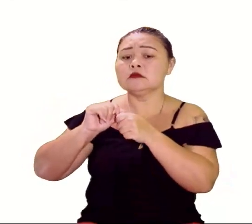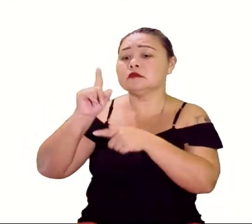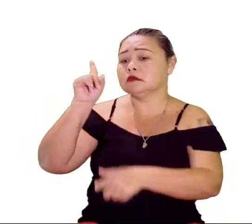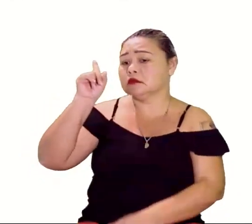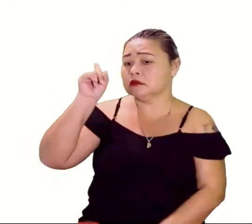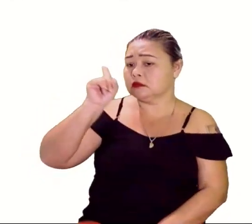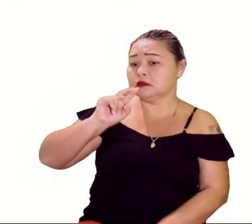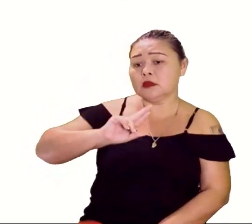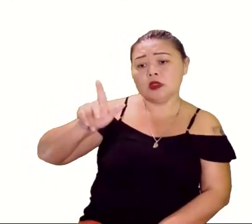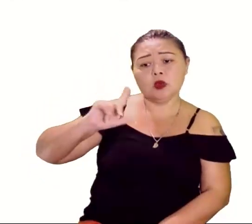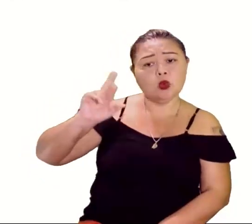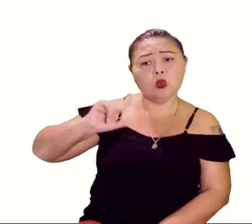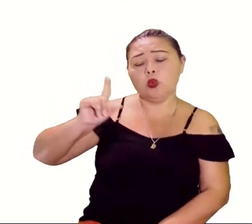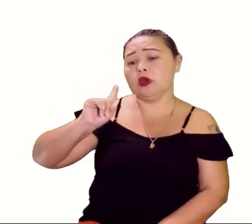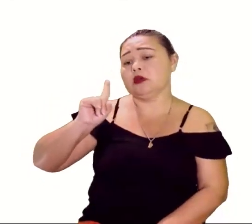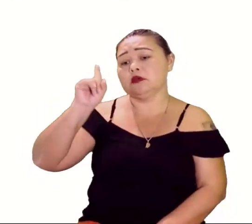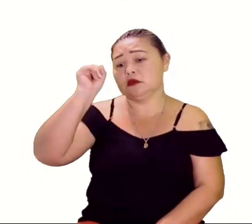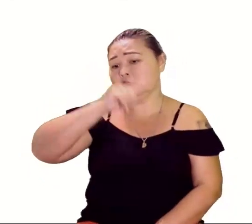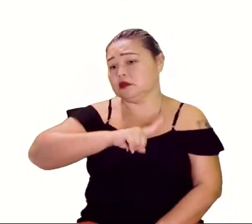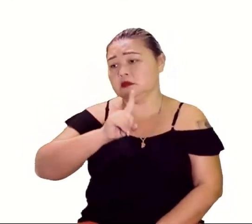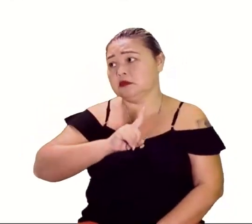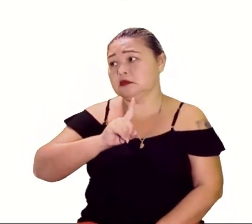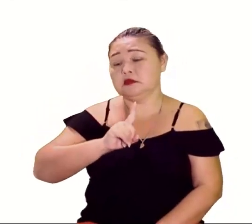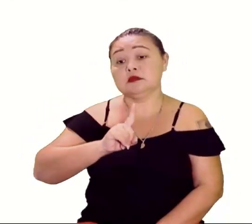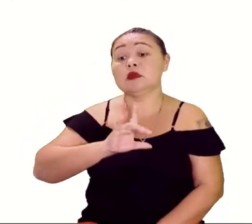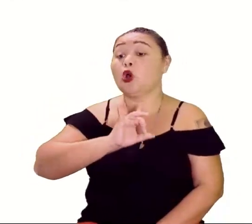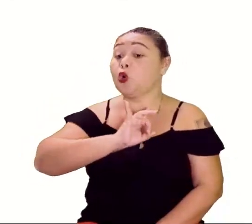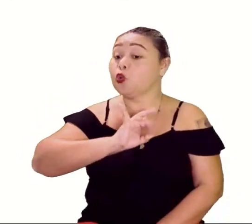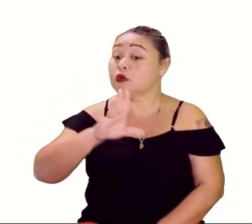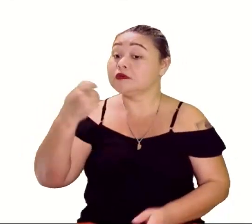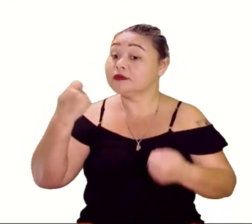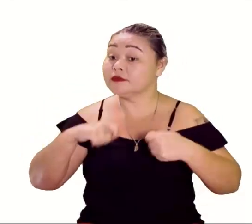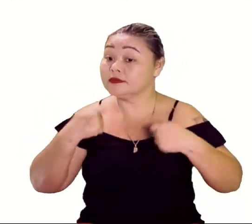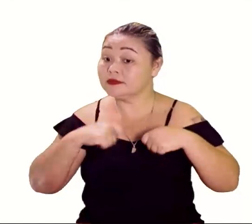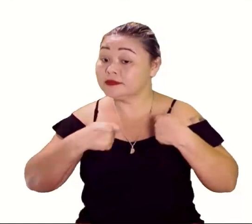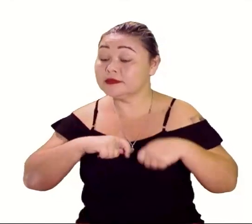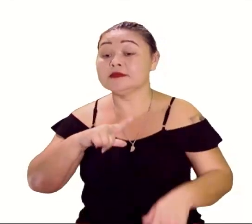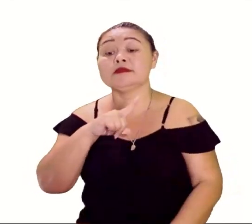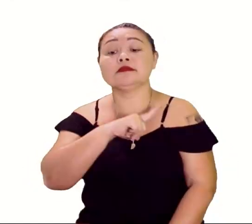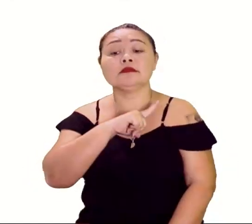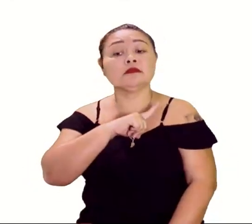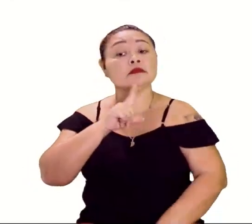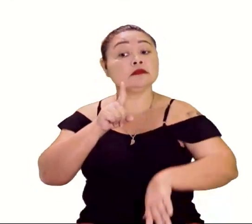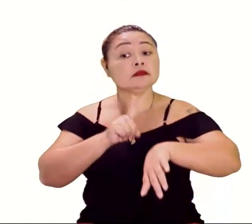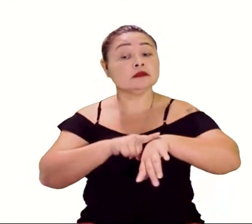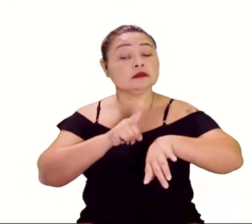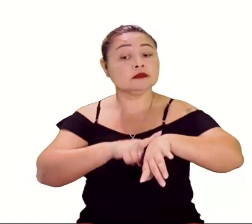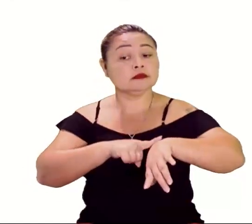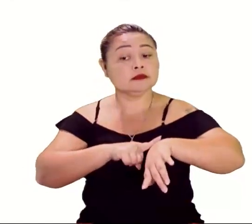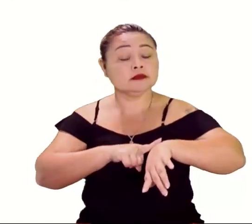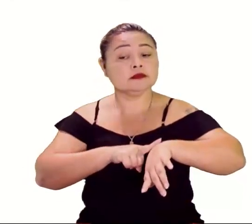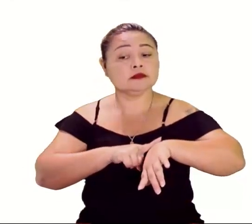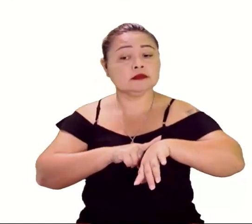trabalho, mas não é difícil, não é. Só precisa ter um tempinho de